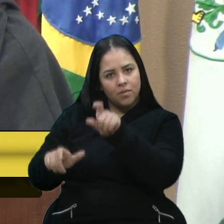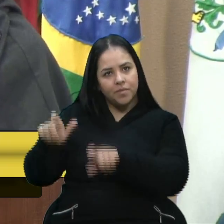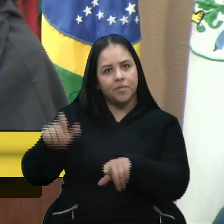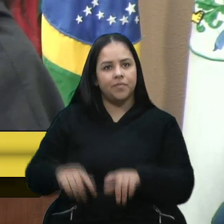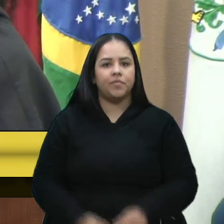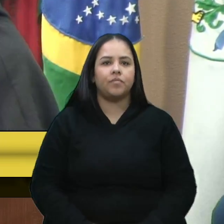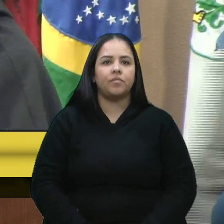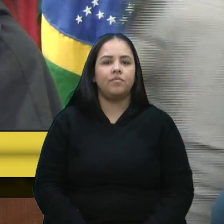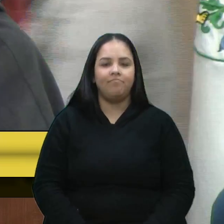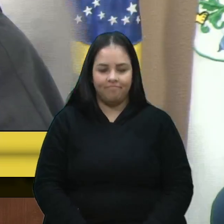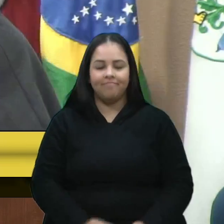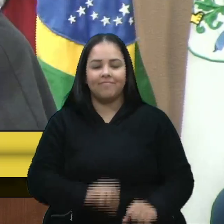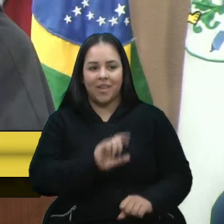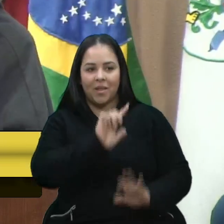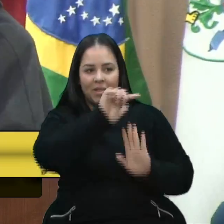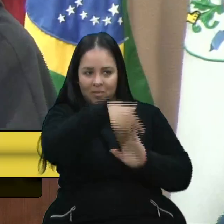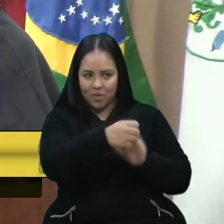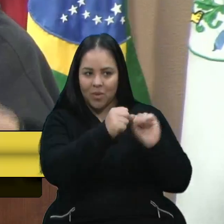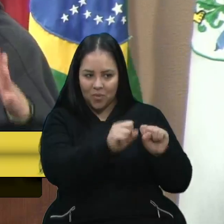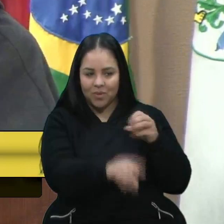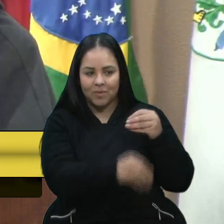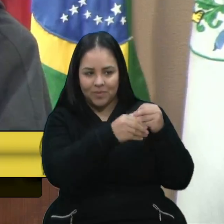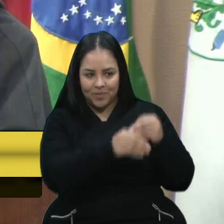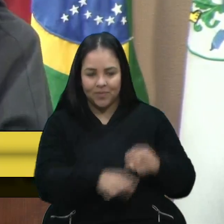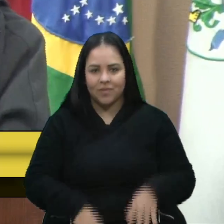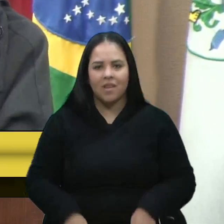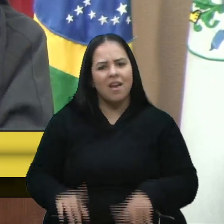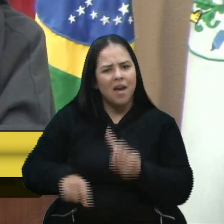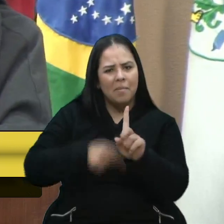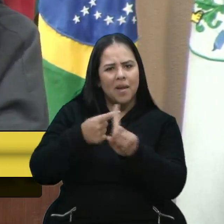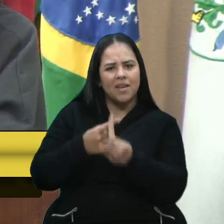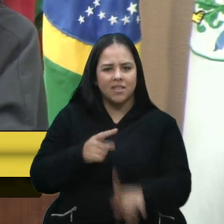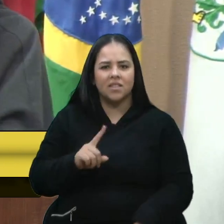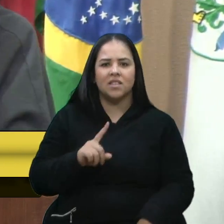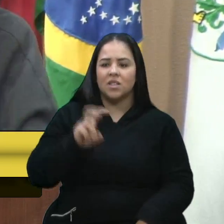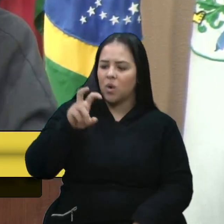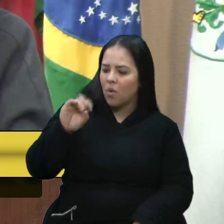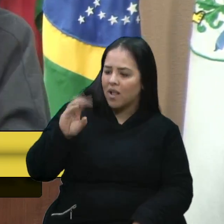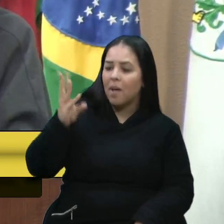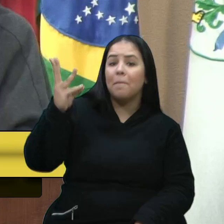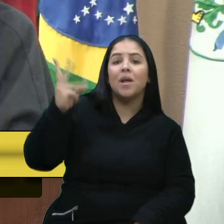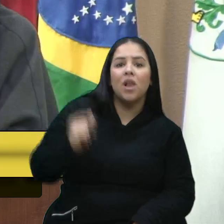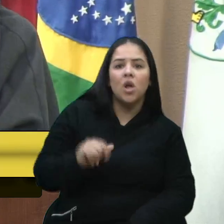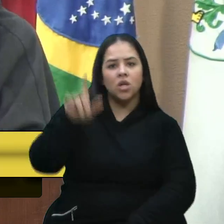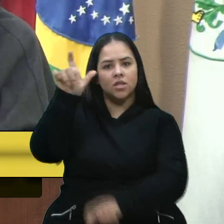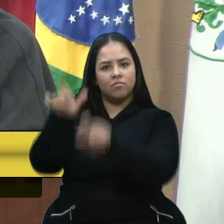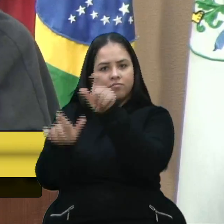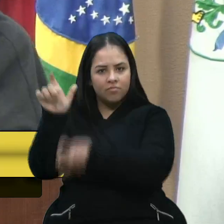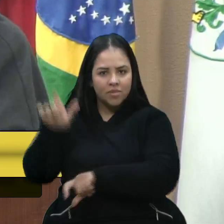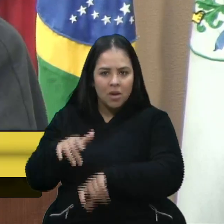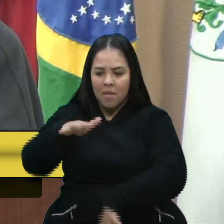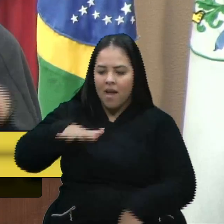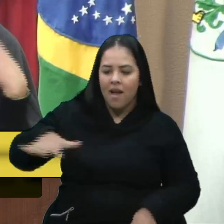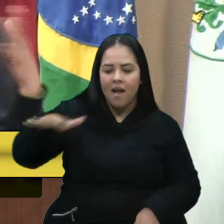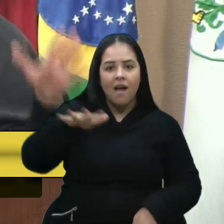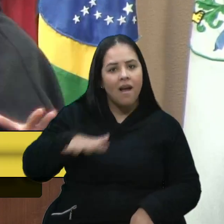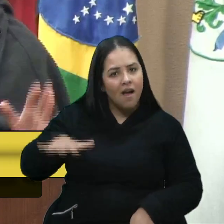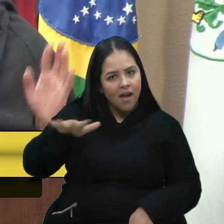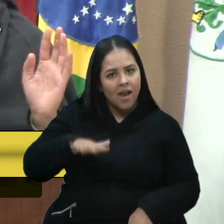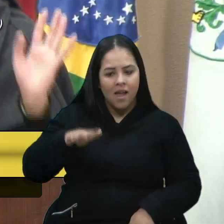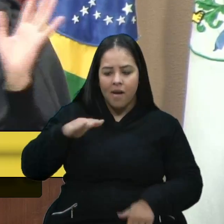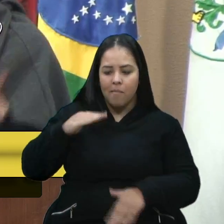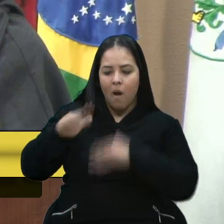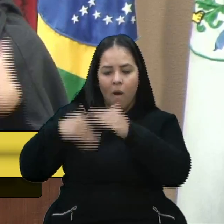parte, vereadora. Já lhe concedo, vereador. Empregava mais de 50 milhões de pessoas. É um setor em